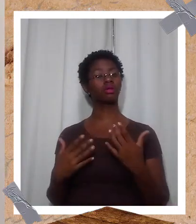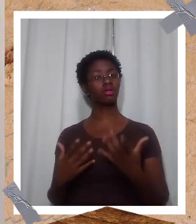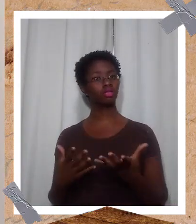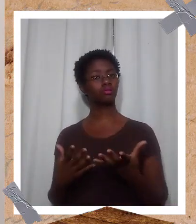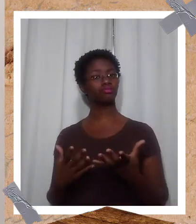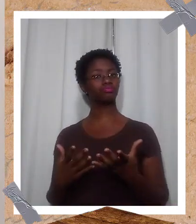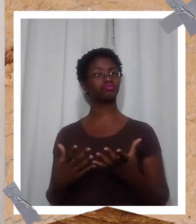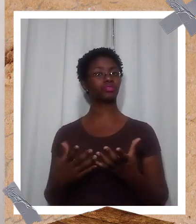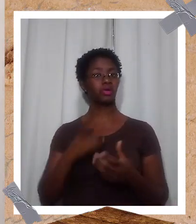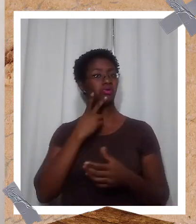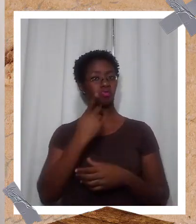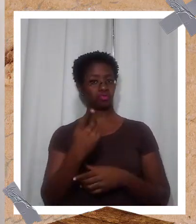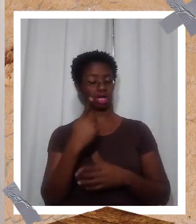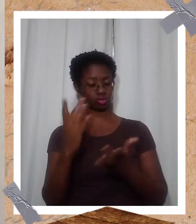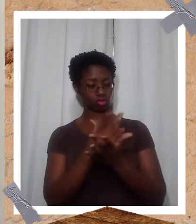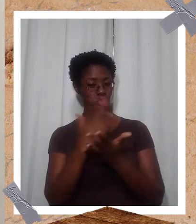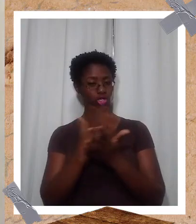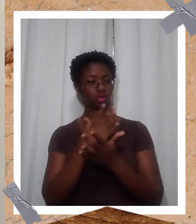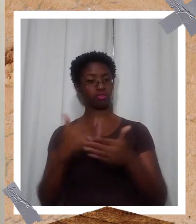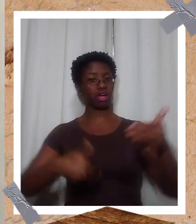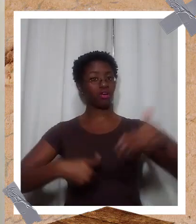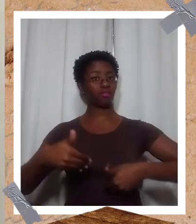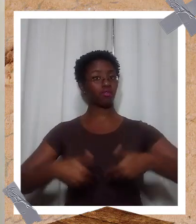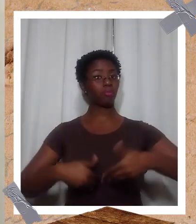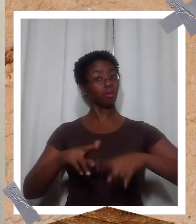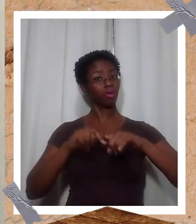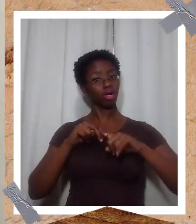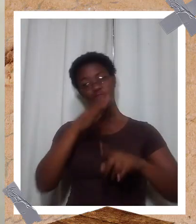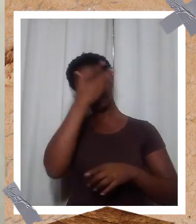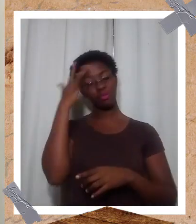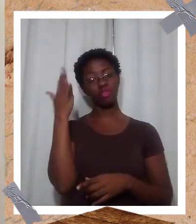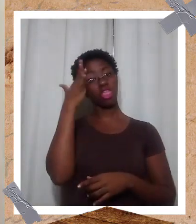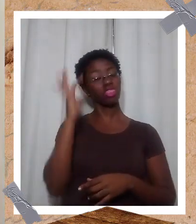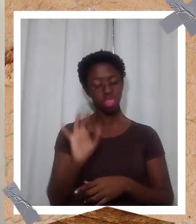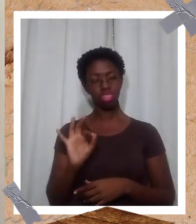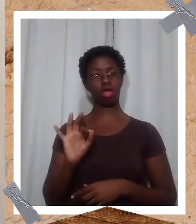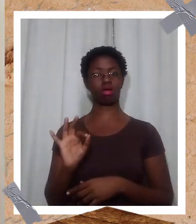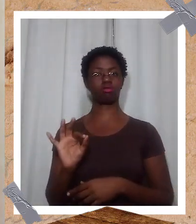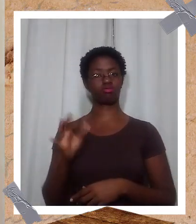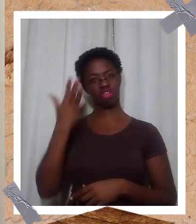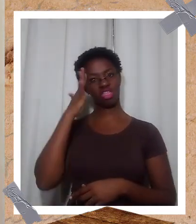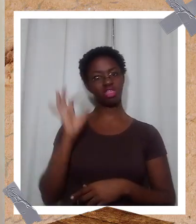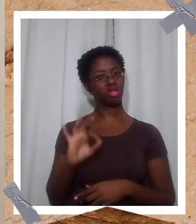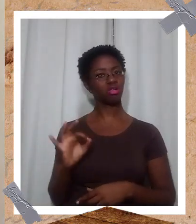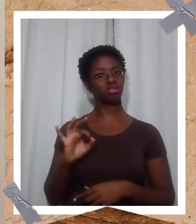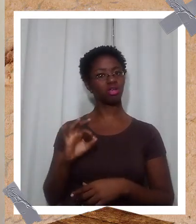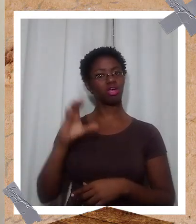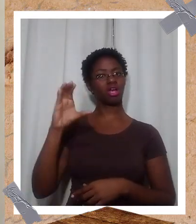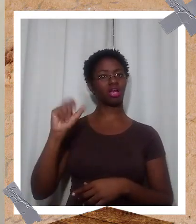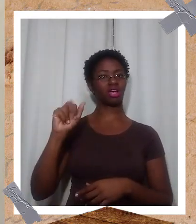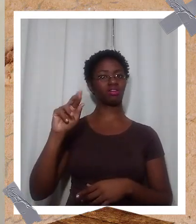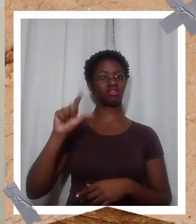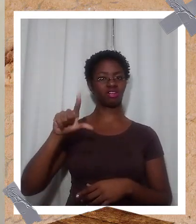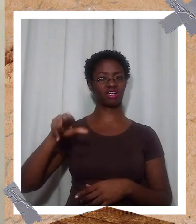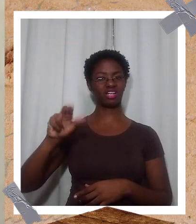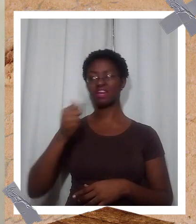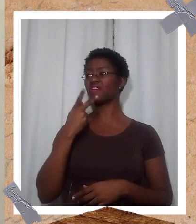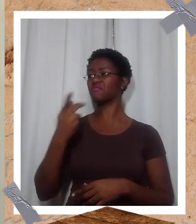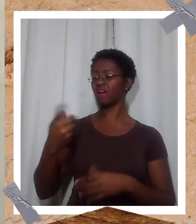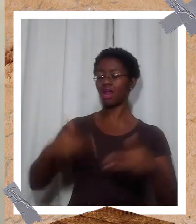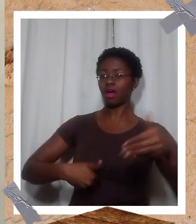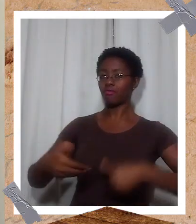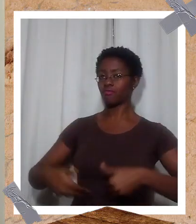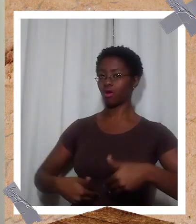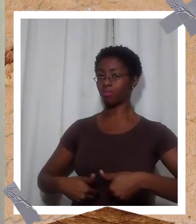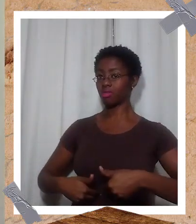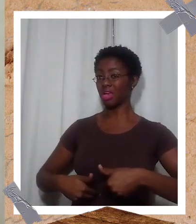Quando eu trago o livro A Fome, é porque as pessoas não entendem o que é sentir, o que a Carolina fala da fome. A Carolina não tem fome